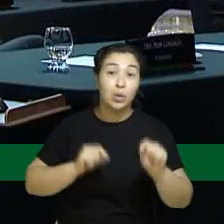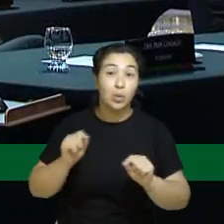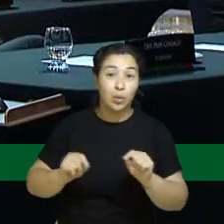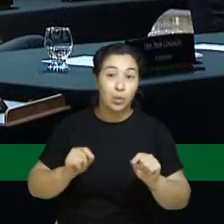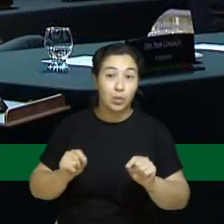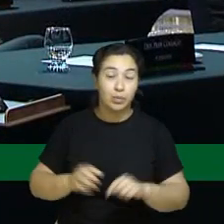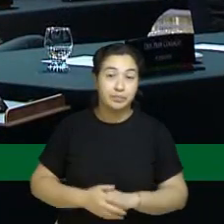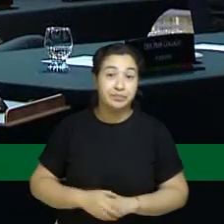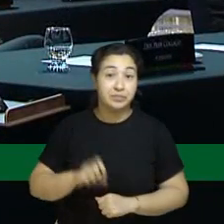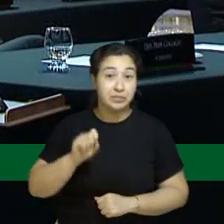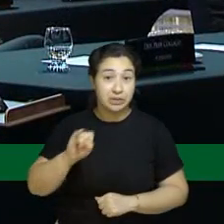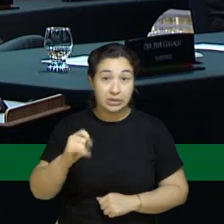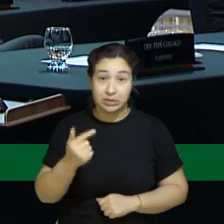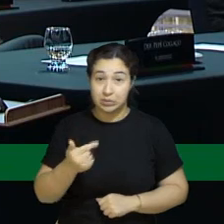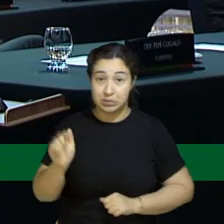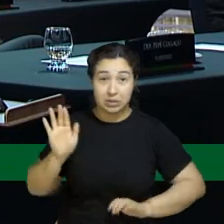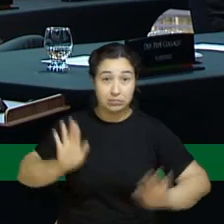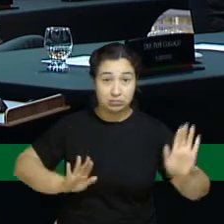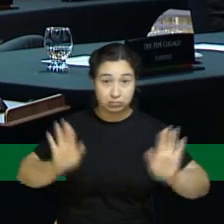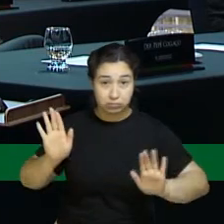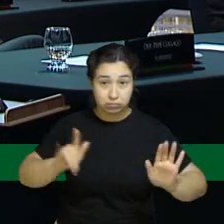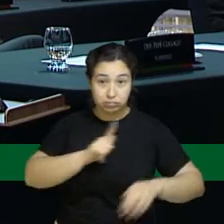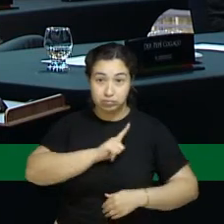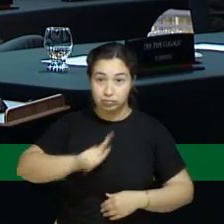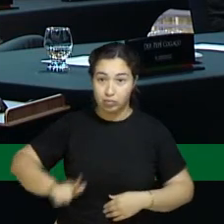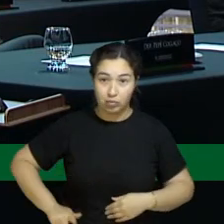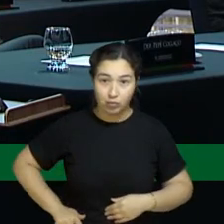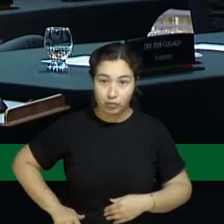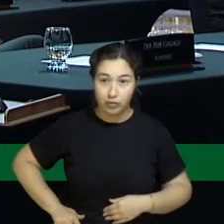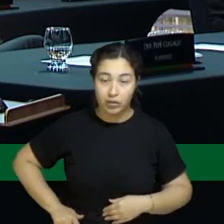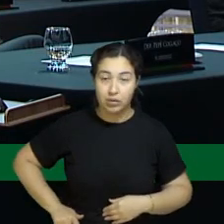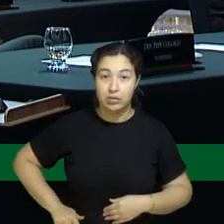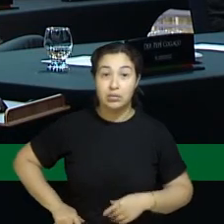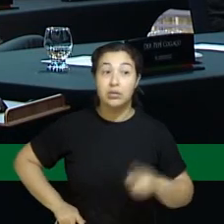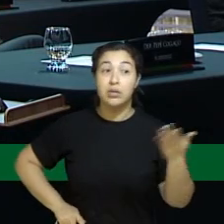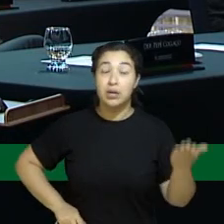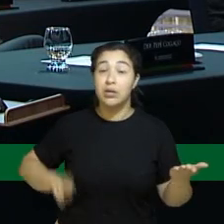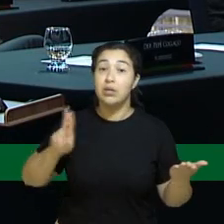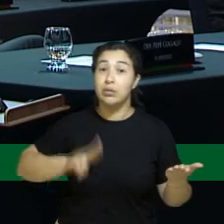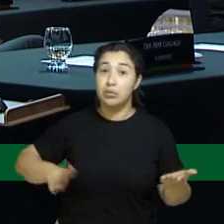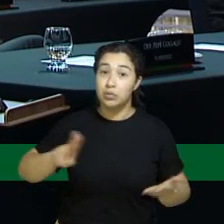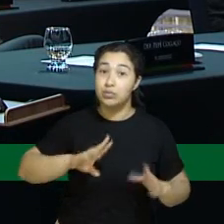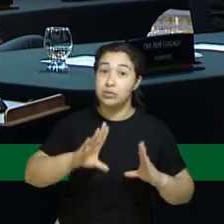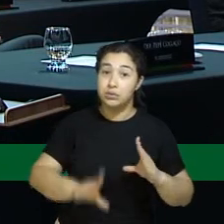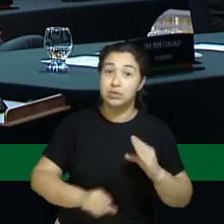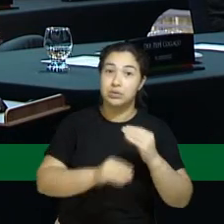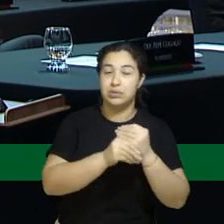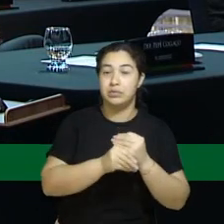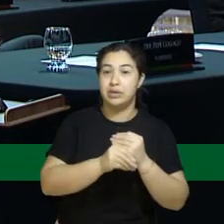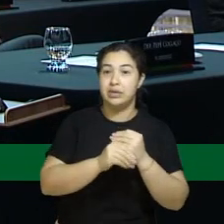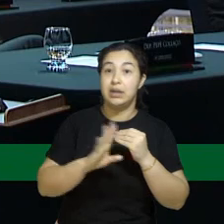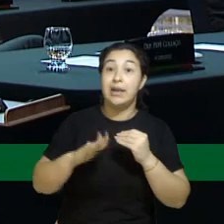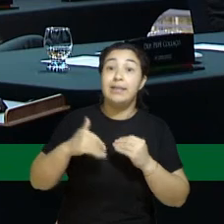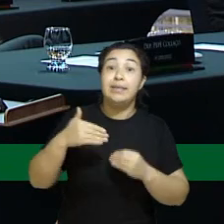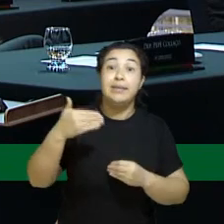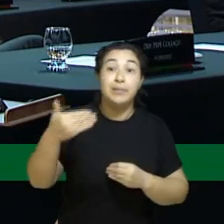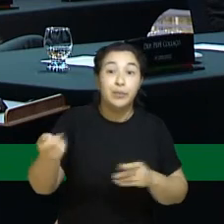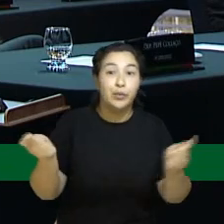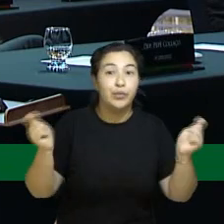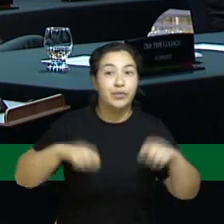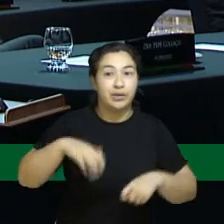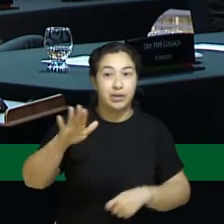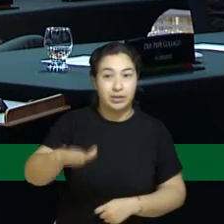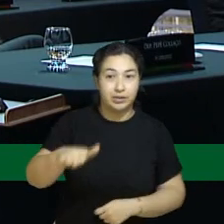licitação feita pelo governo do Estado, ele vai utilizar a emenda constitucional para daí sim fazer um chamamento